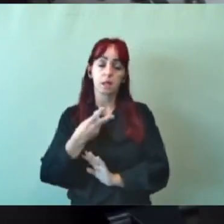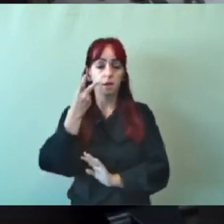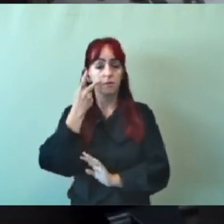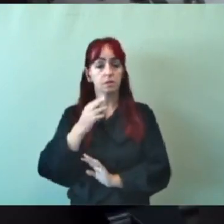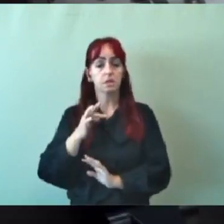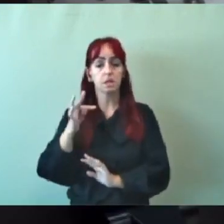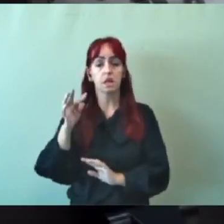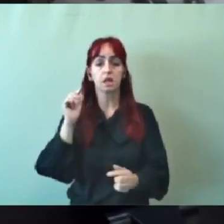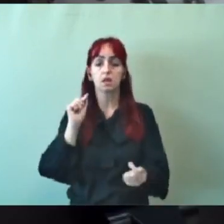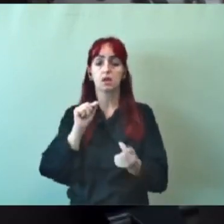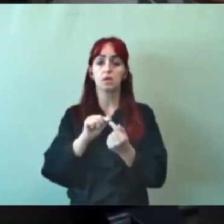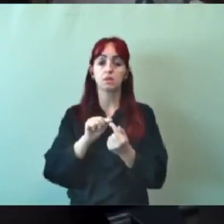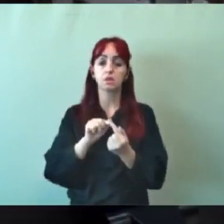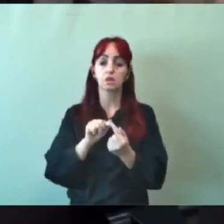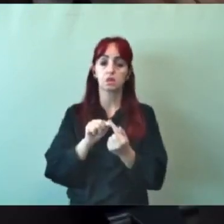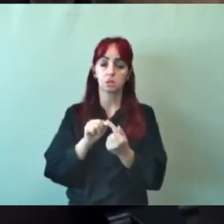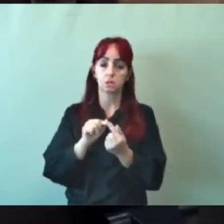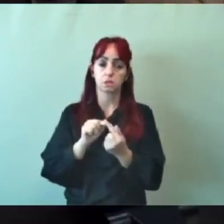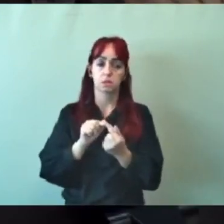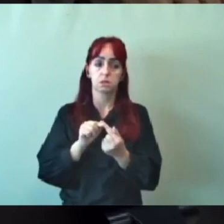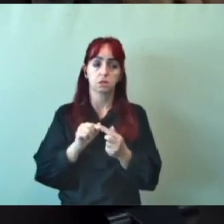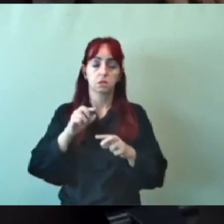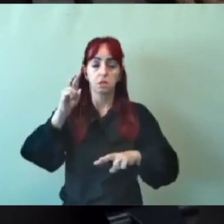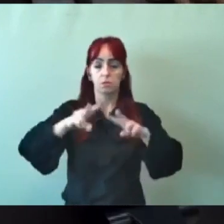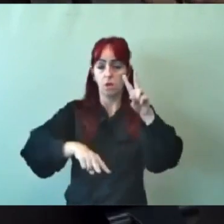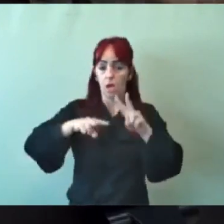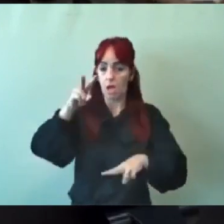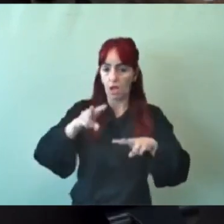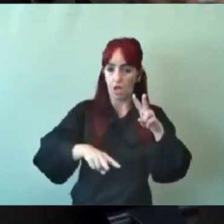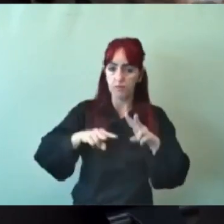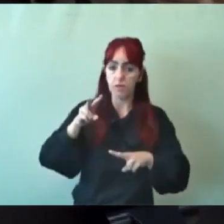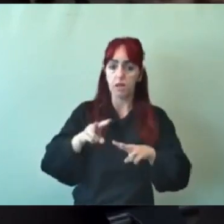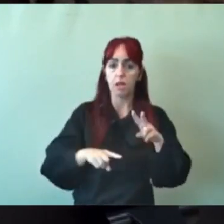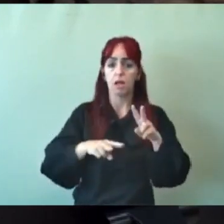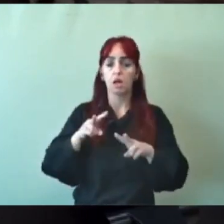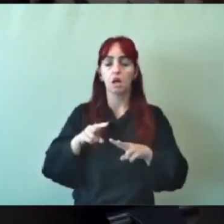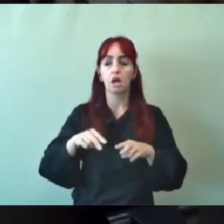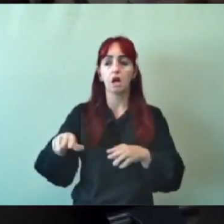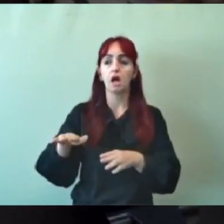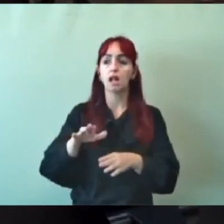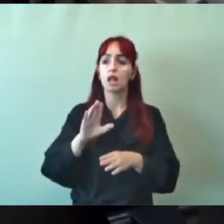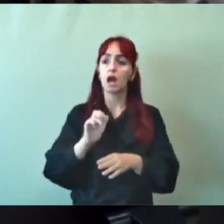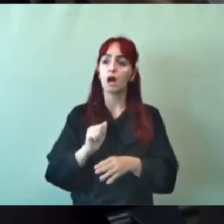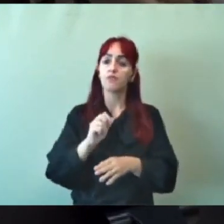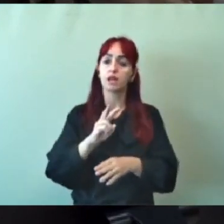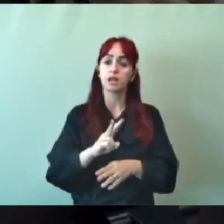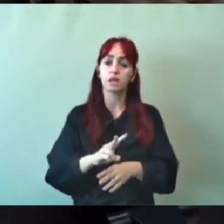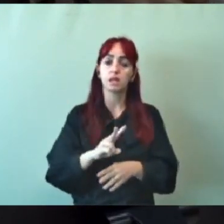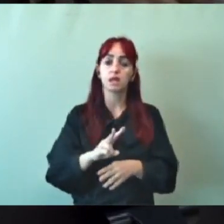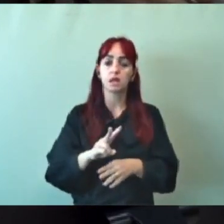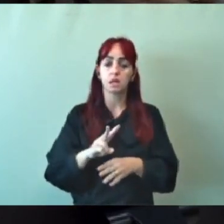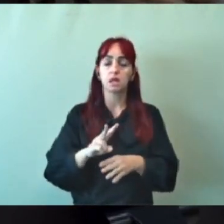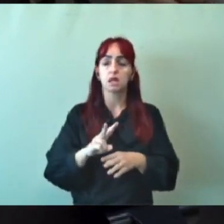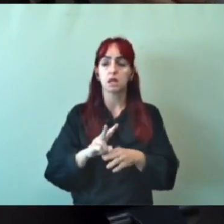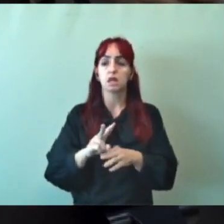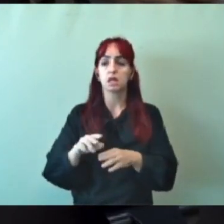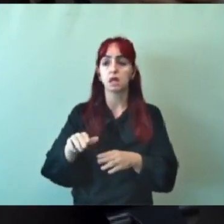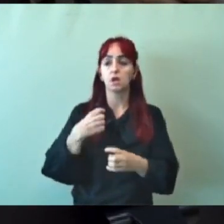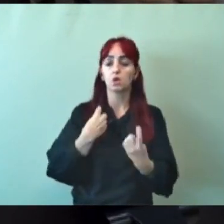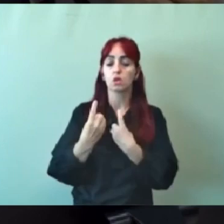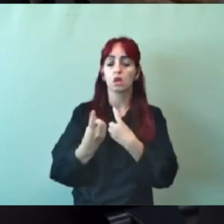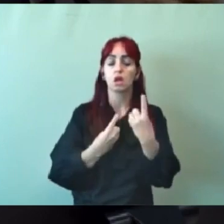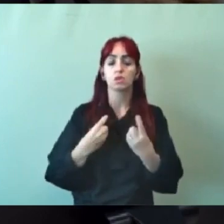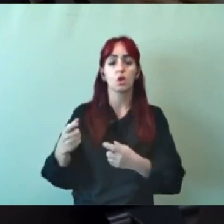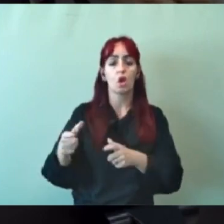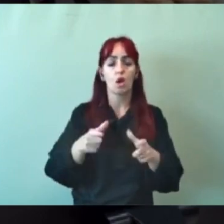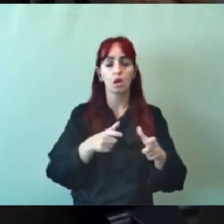finalidade: avaliar as condições atuais da Avenida Altamiro Avelino Soares e o trânsito local, bem como a viabilidade técnica